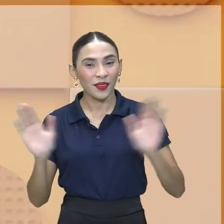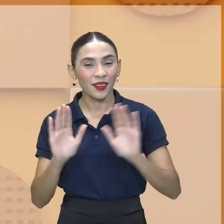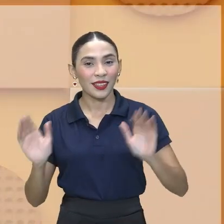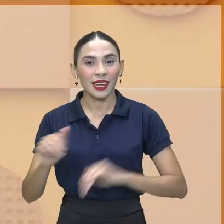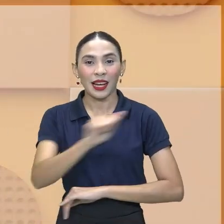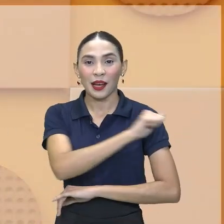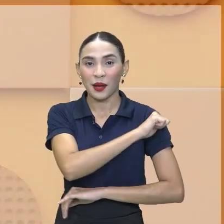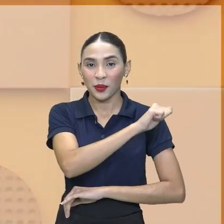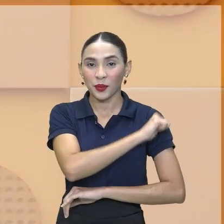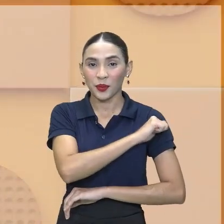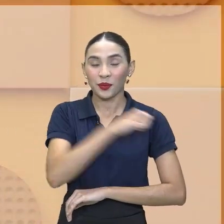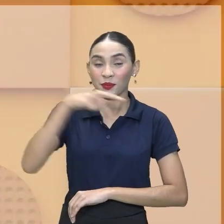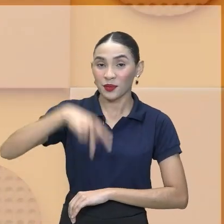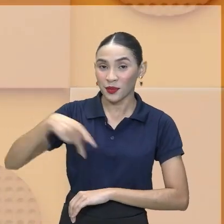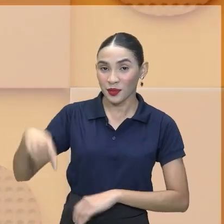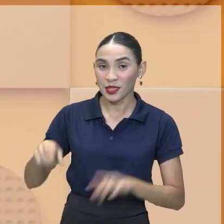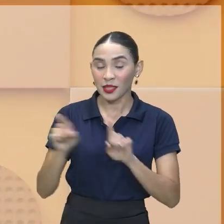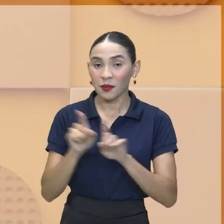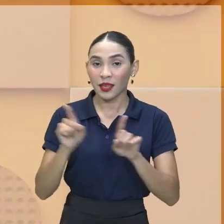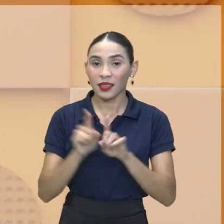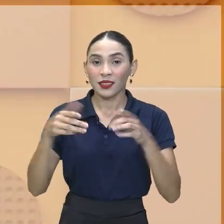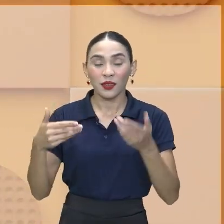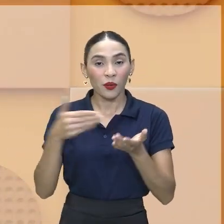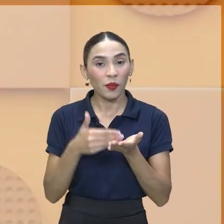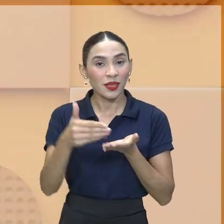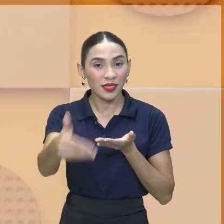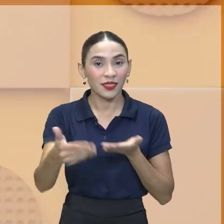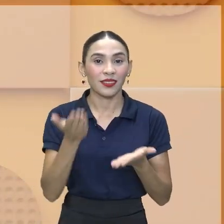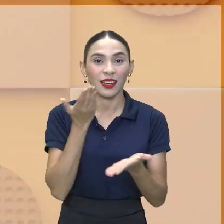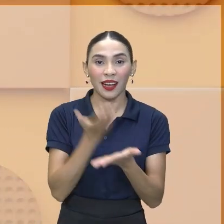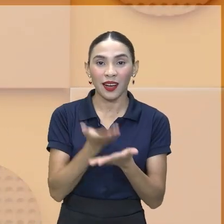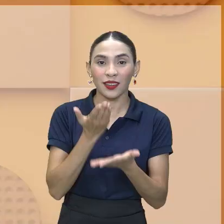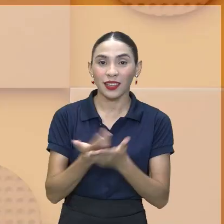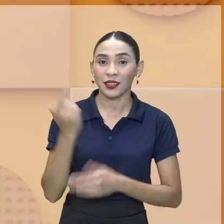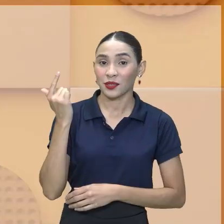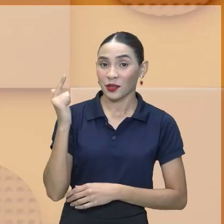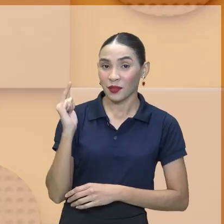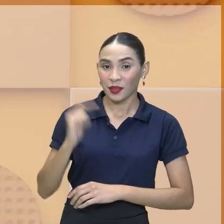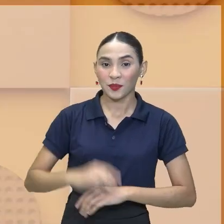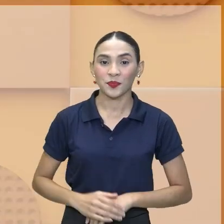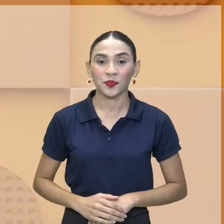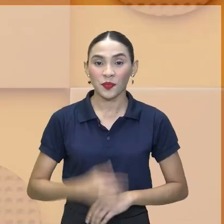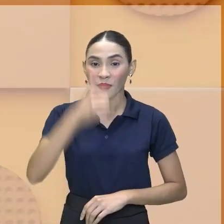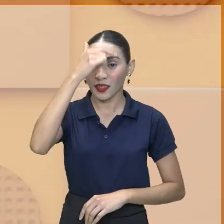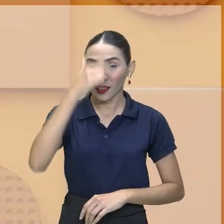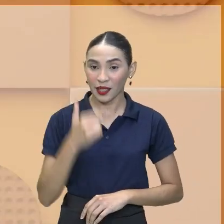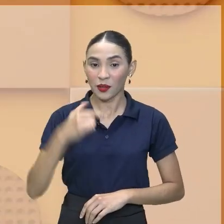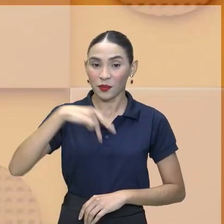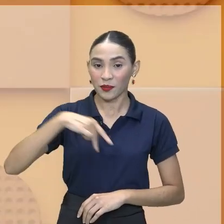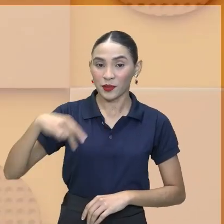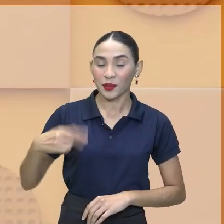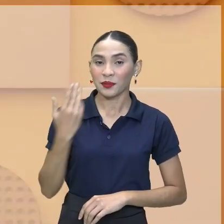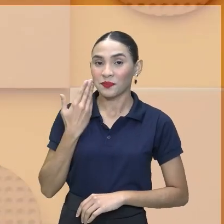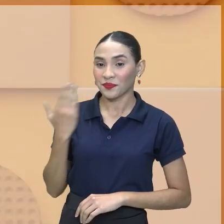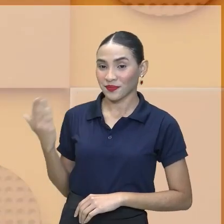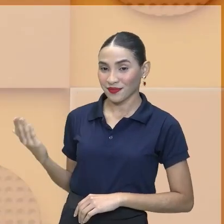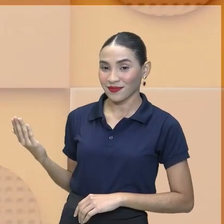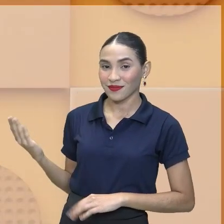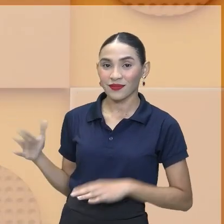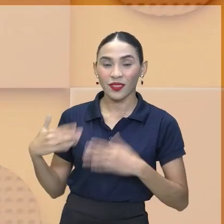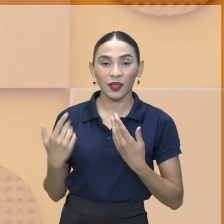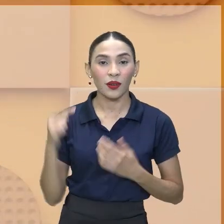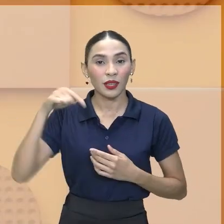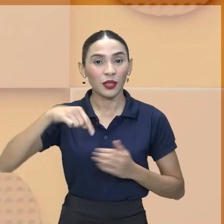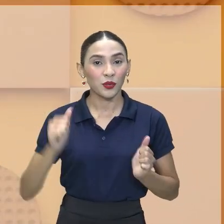Olá, queridos alunos e professores! Estamos iniciando mais uma aula de Geografia. Eu sou a professora Juliana e